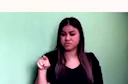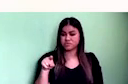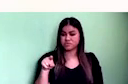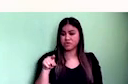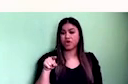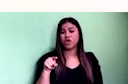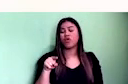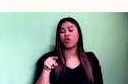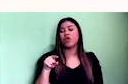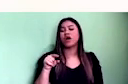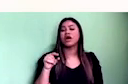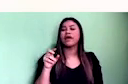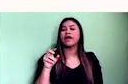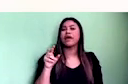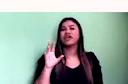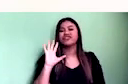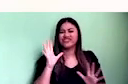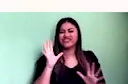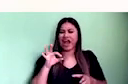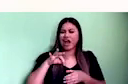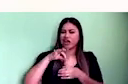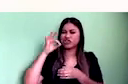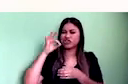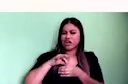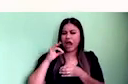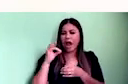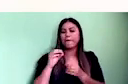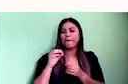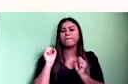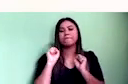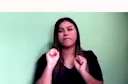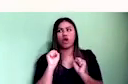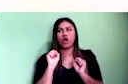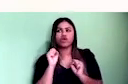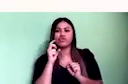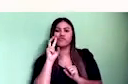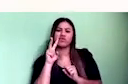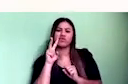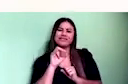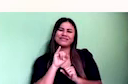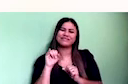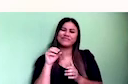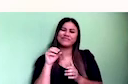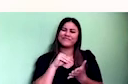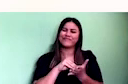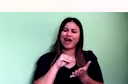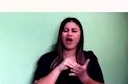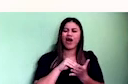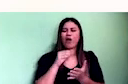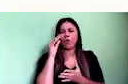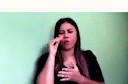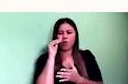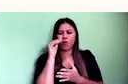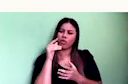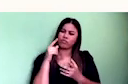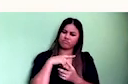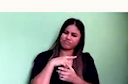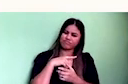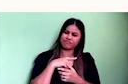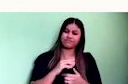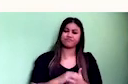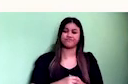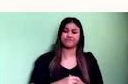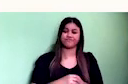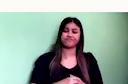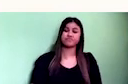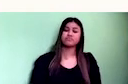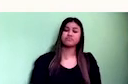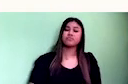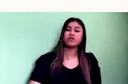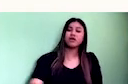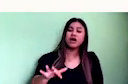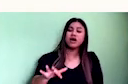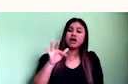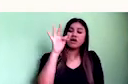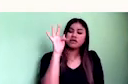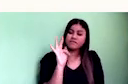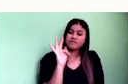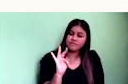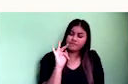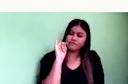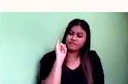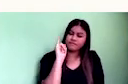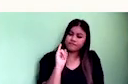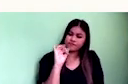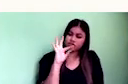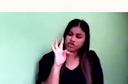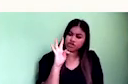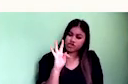saiba alguma coisa que eu vou falar, tá? A fitoterapia ela é muito importante, eu adoro, é uma das áreas